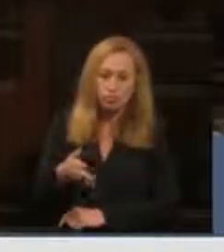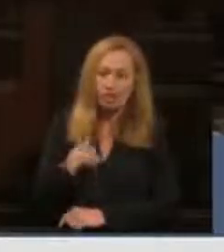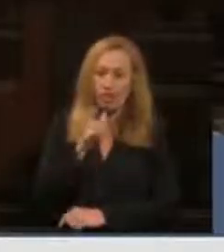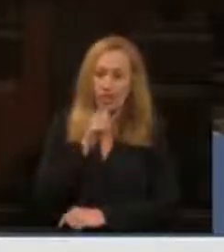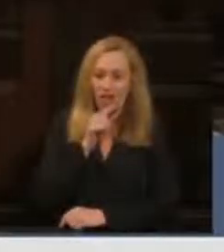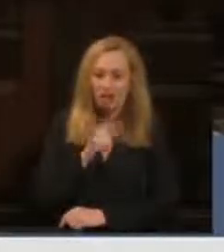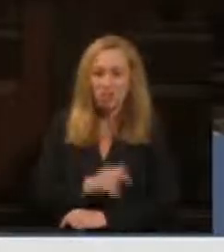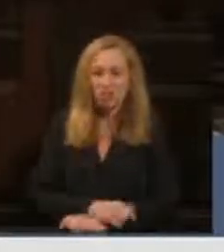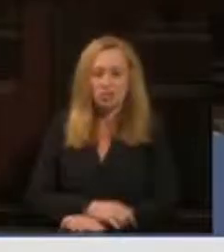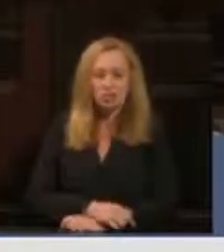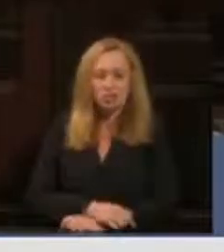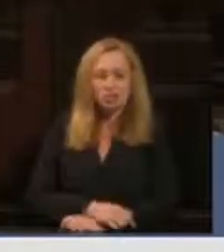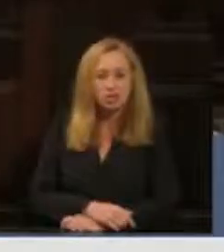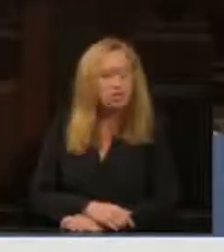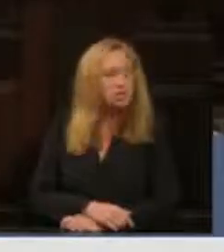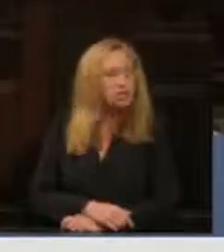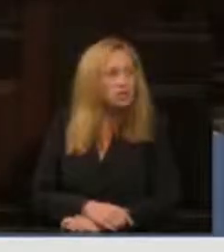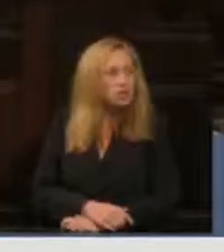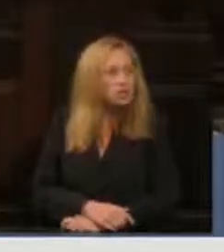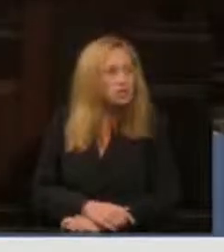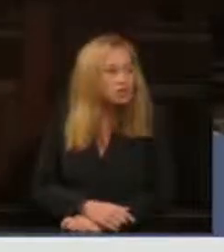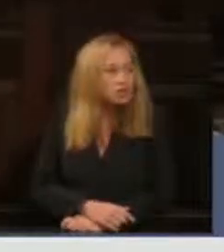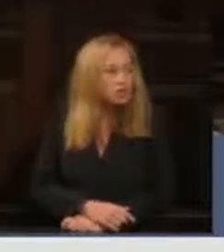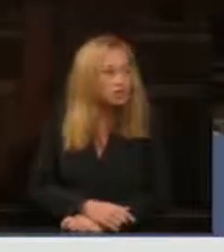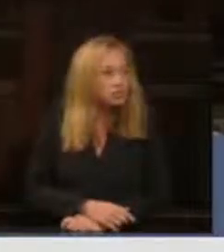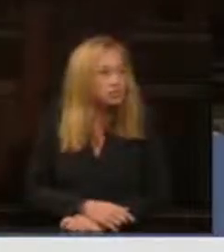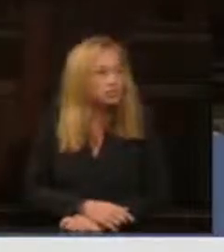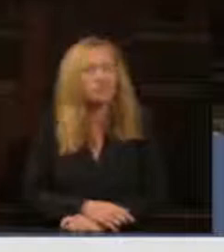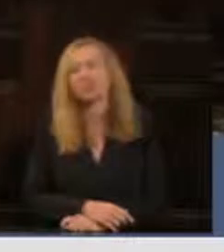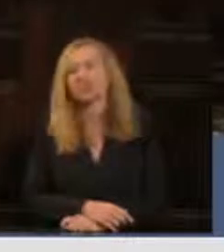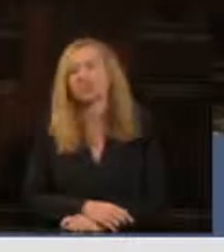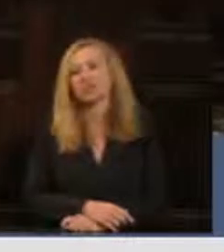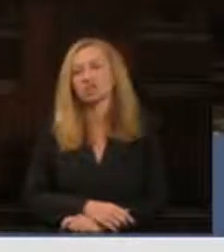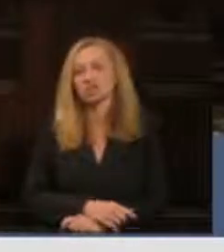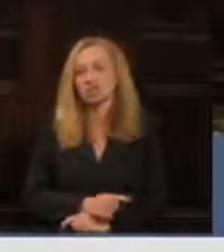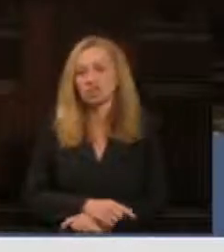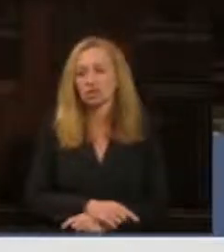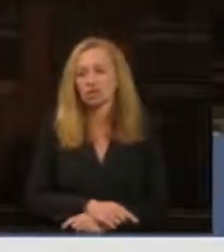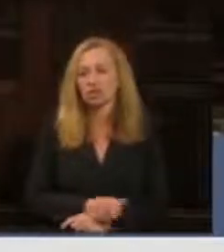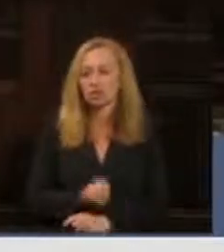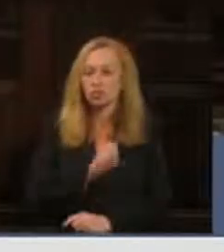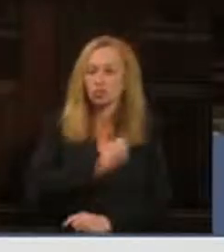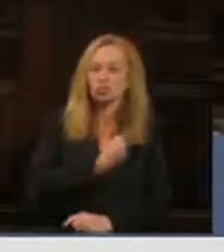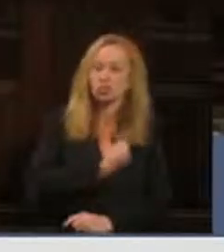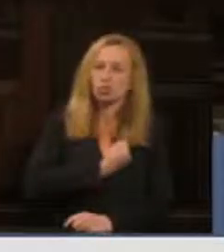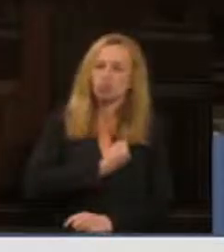escasso para uma parcela enorme da nossa população. E aí,